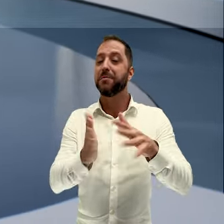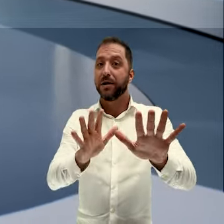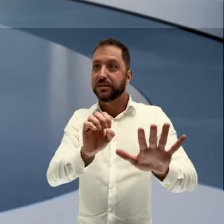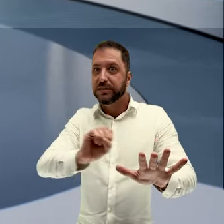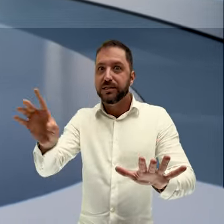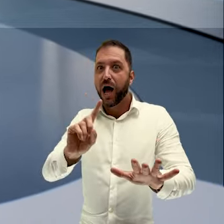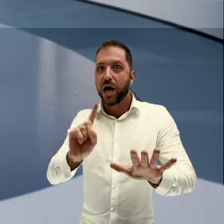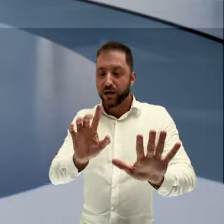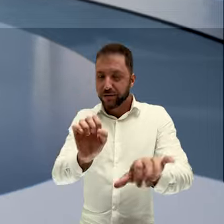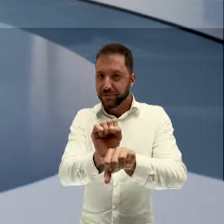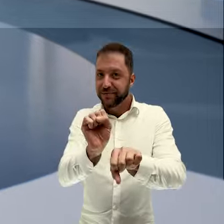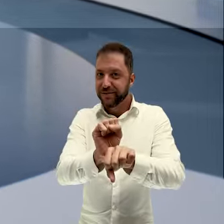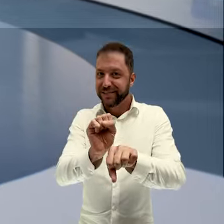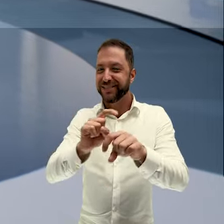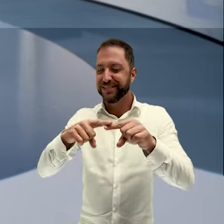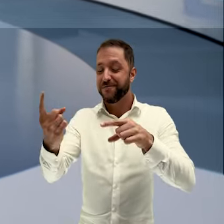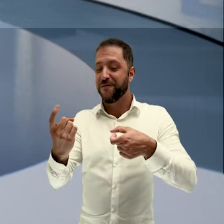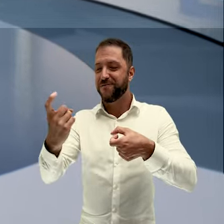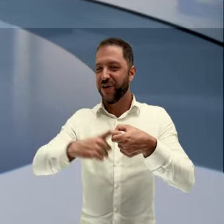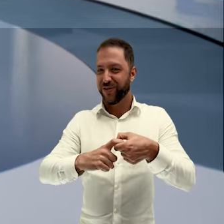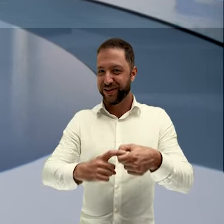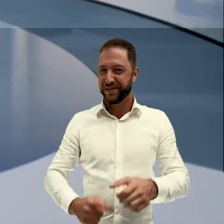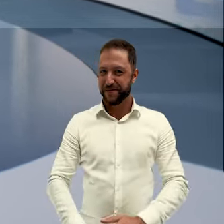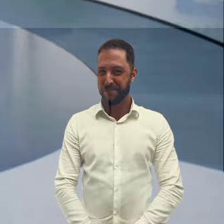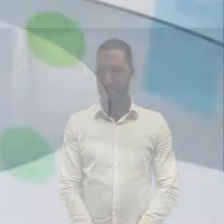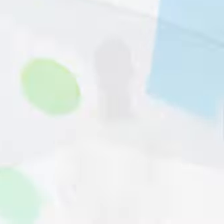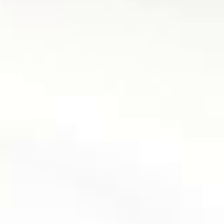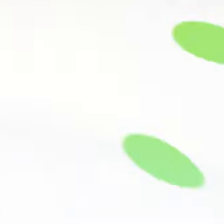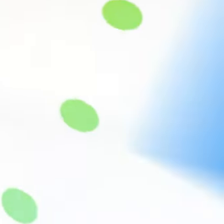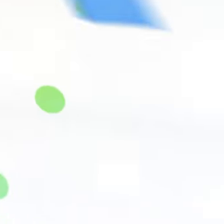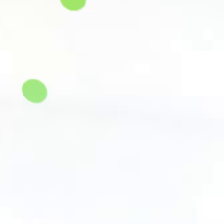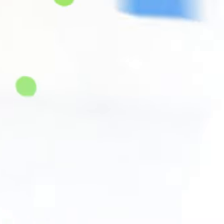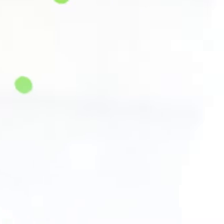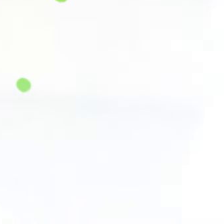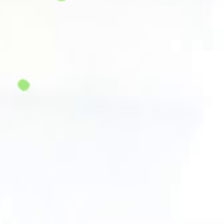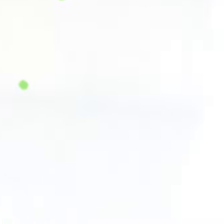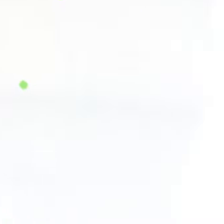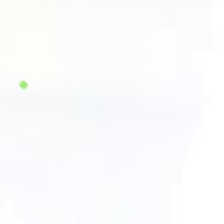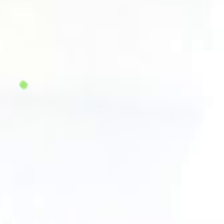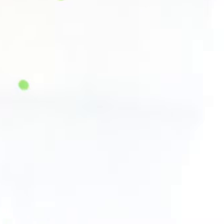mas não sai daí não, que o programa Ressoar volta já já.